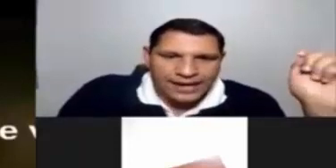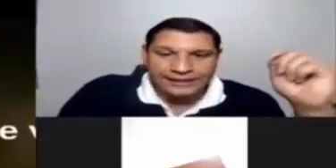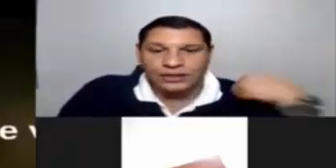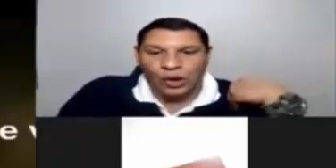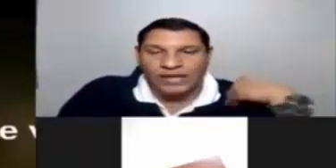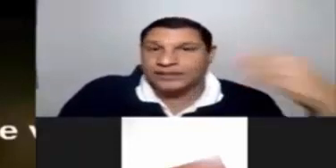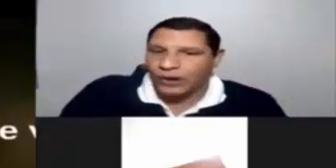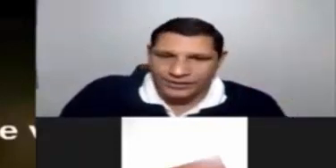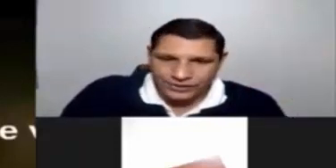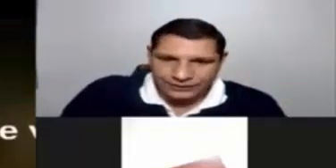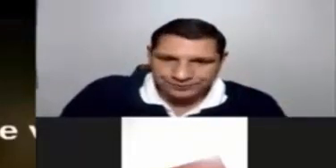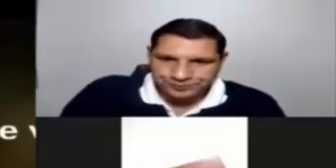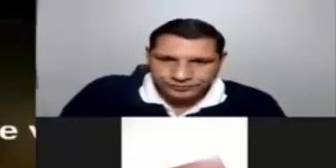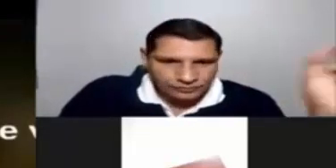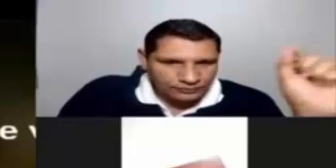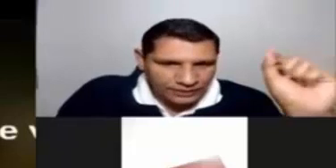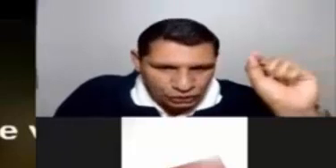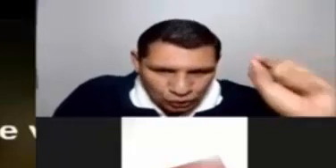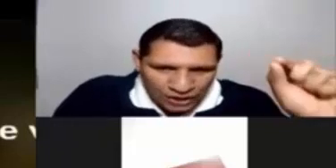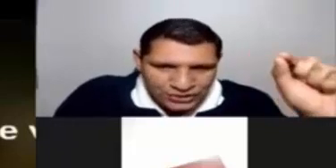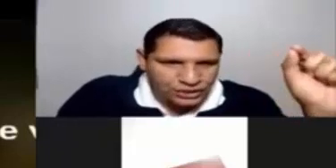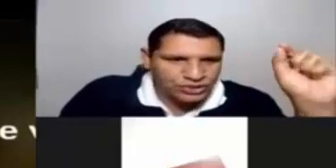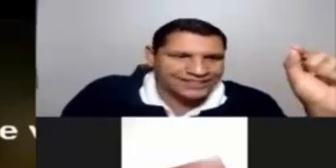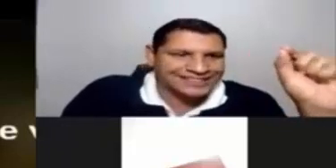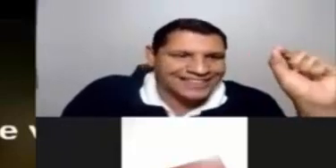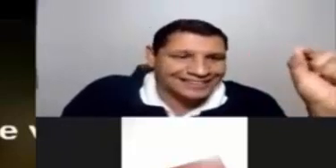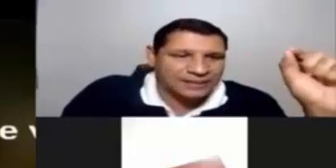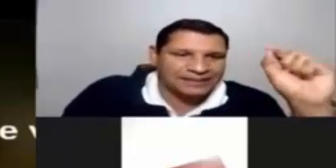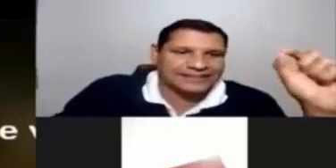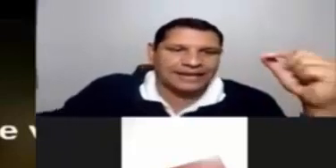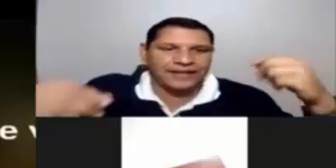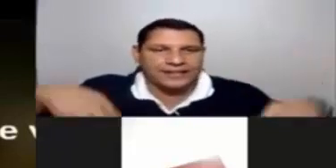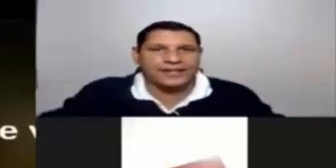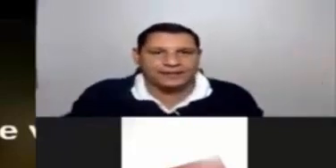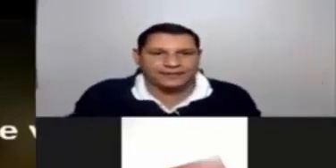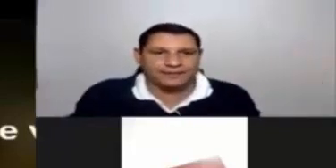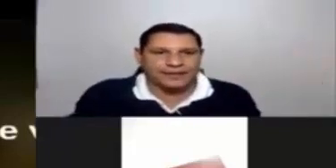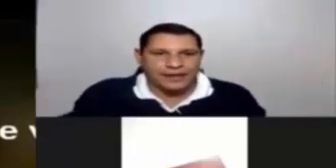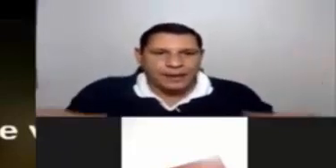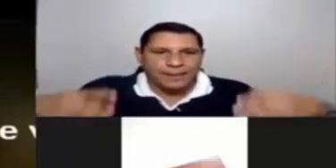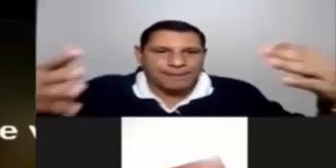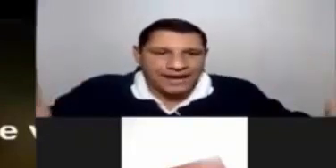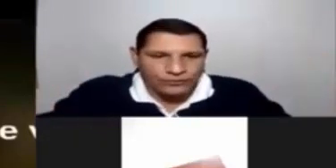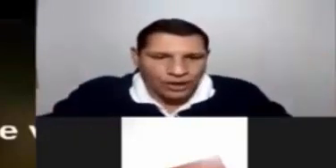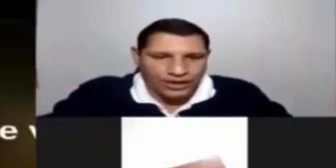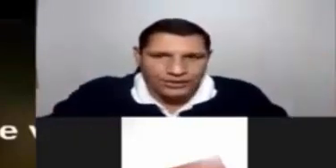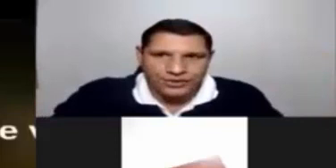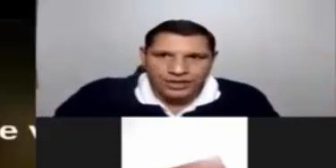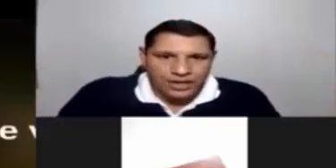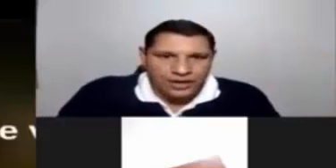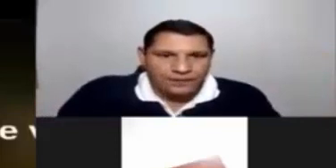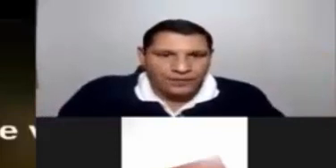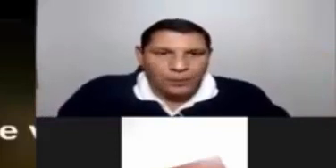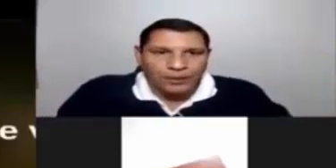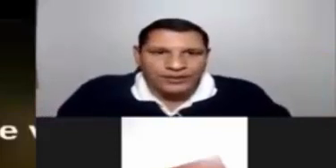entre nós e vós. De sorte que os que quisessem passar daqui para vós